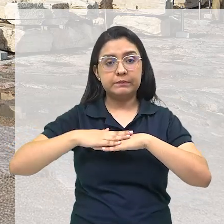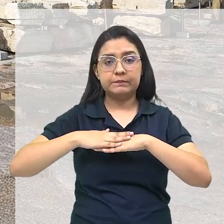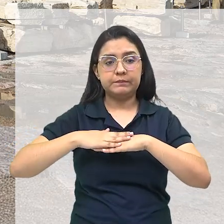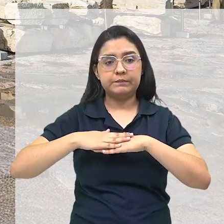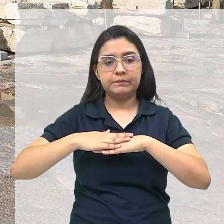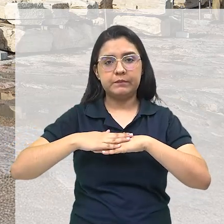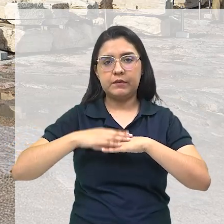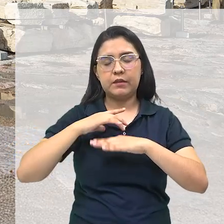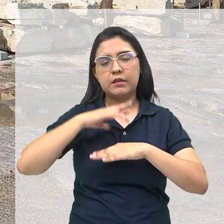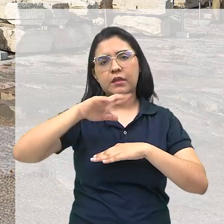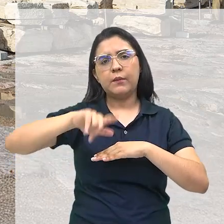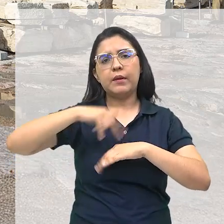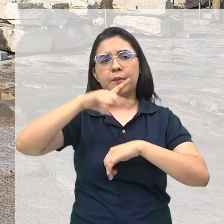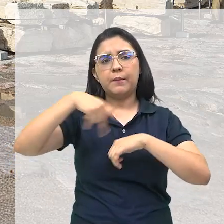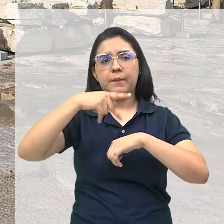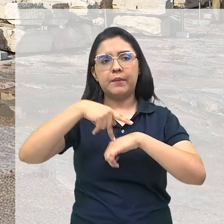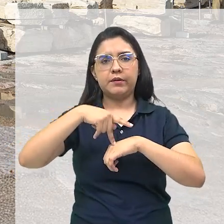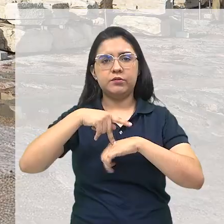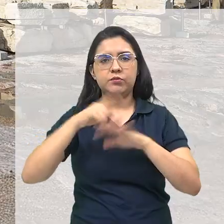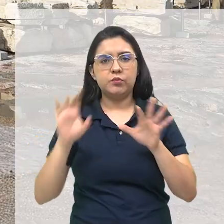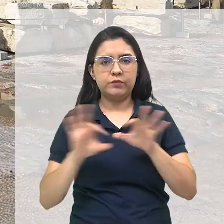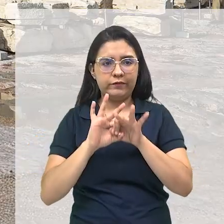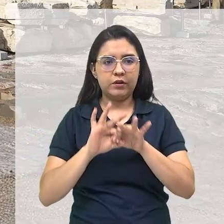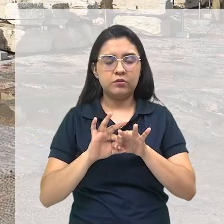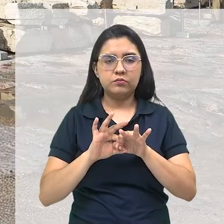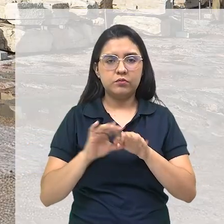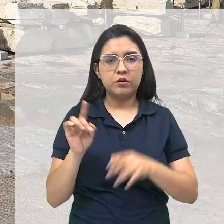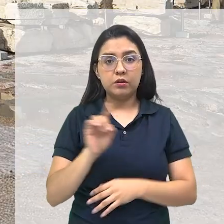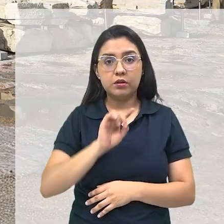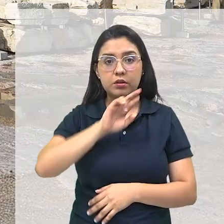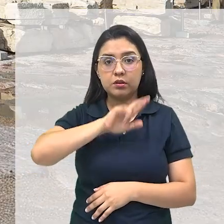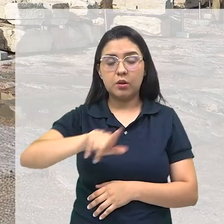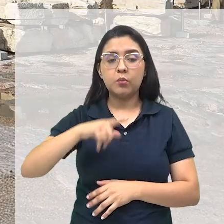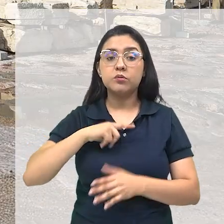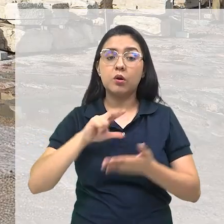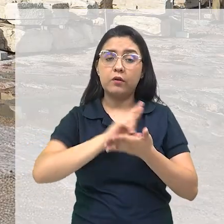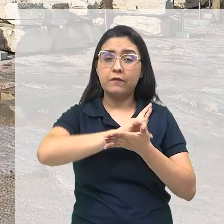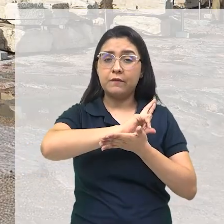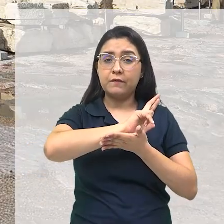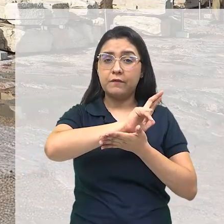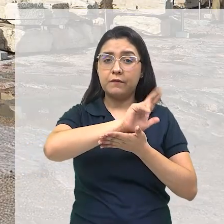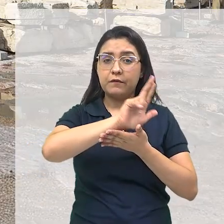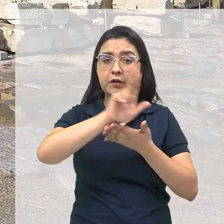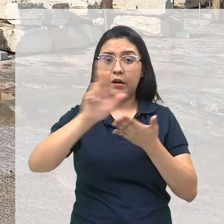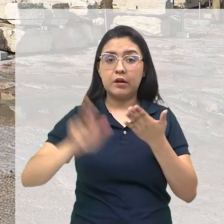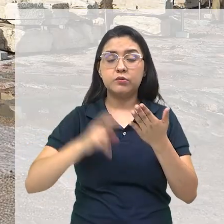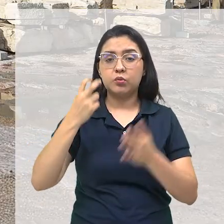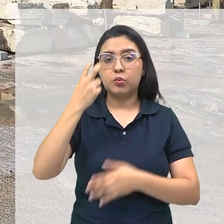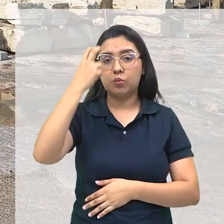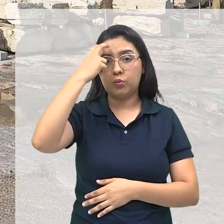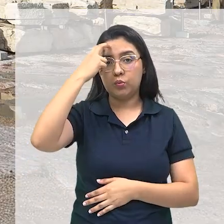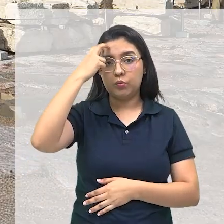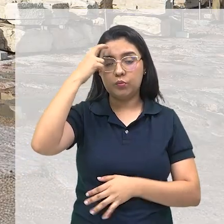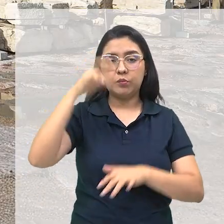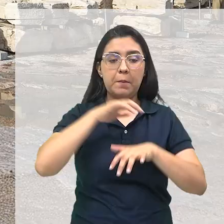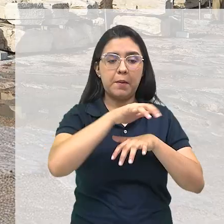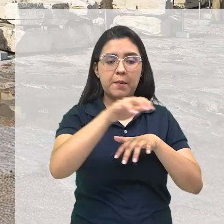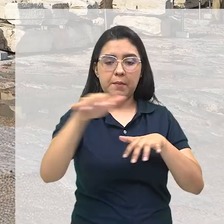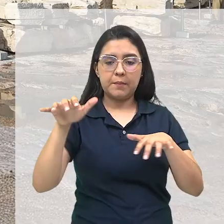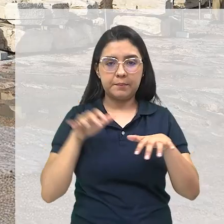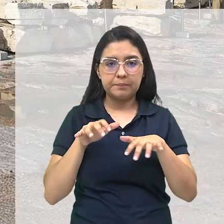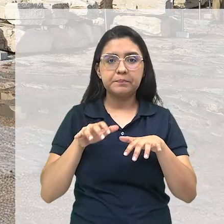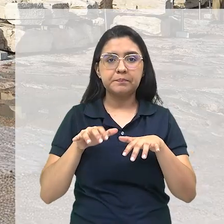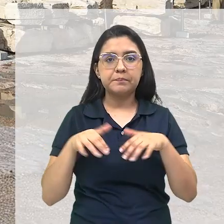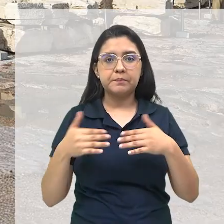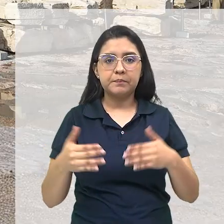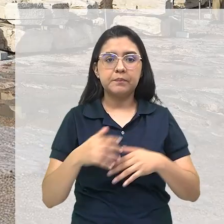era um país unificado. Na verdade, era um conjunto de culturas formado por várias